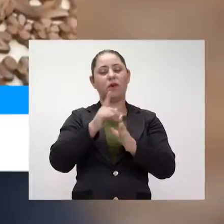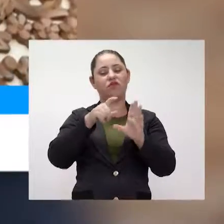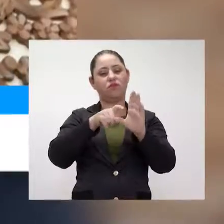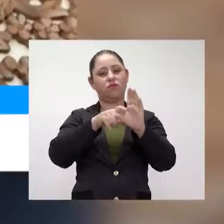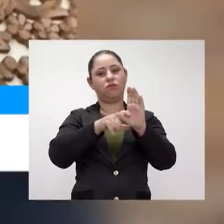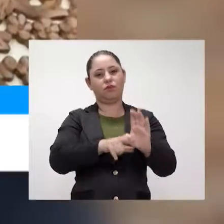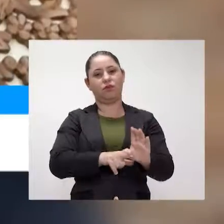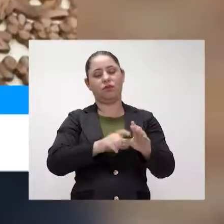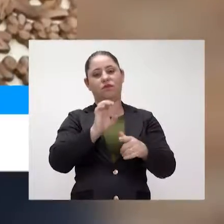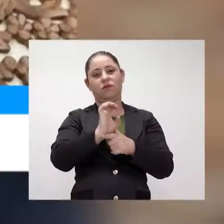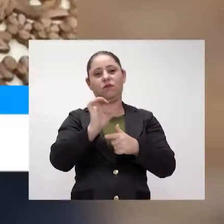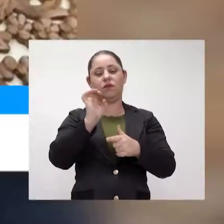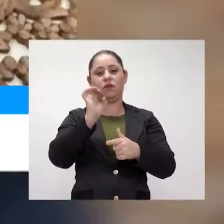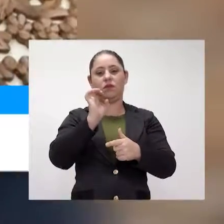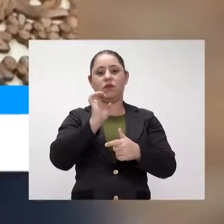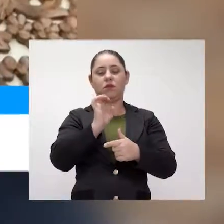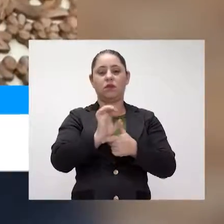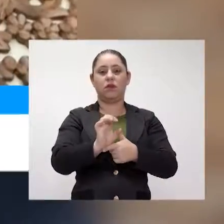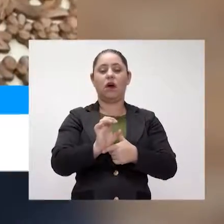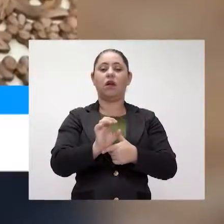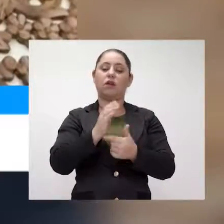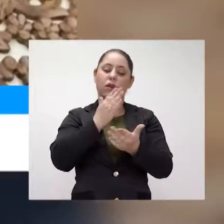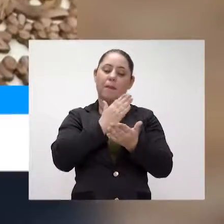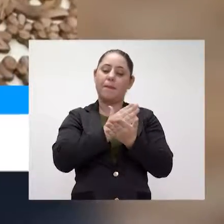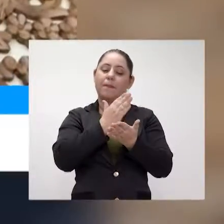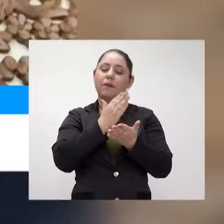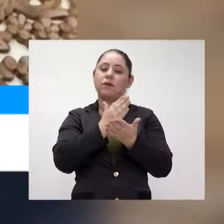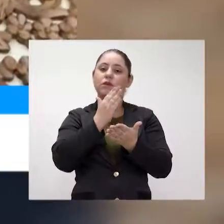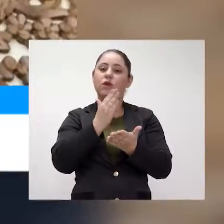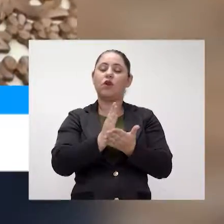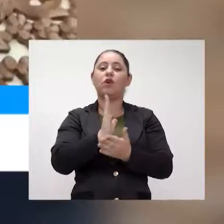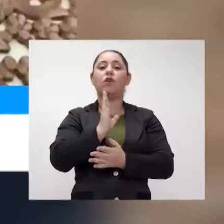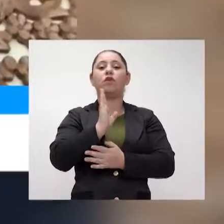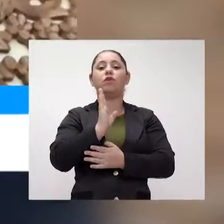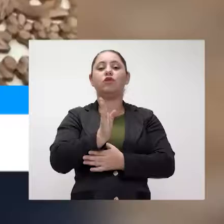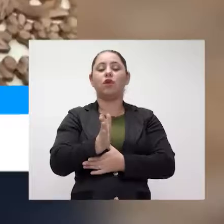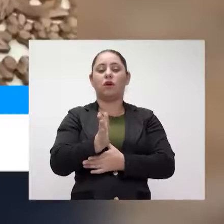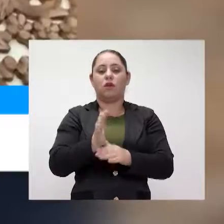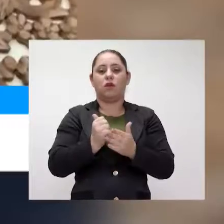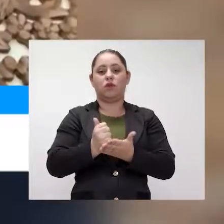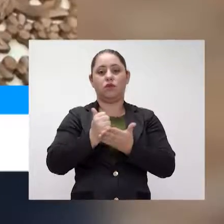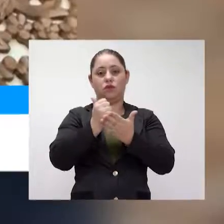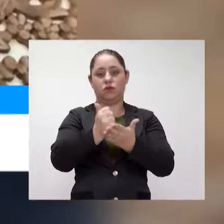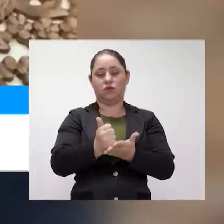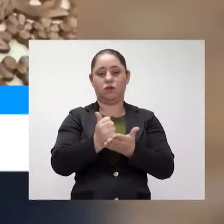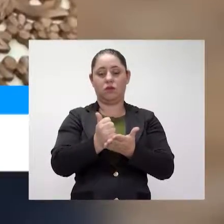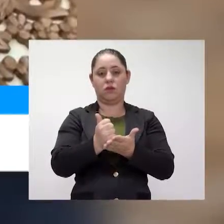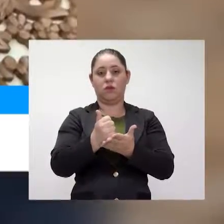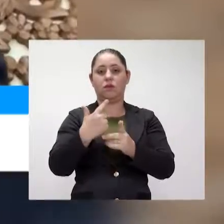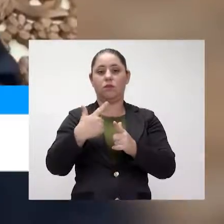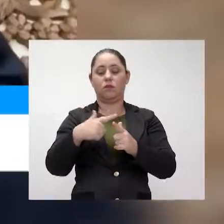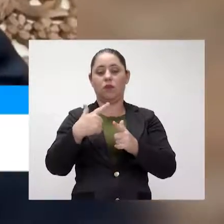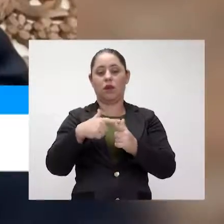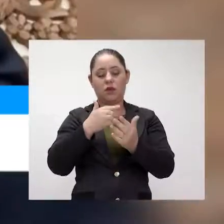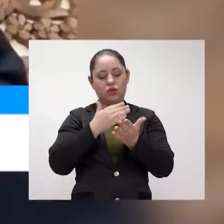alguma dívida com o Estado e está sendo parcelado, já é uma correção importante, porque